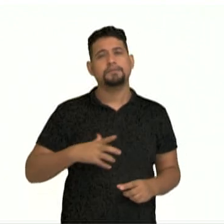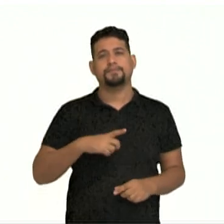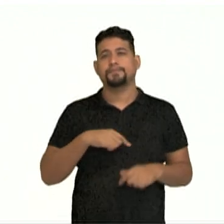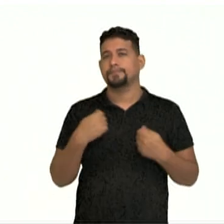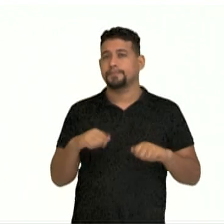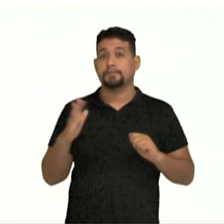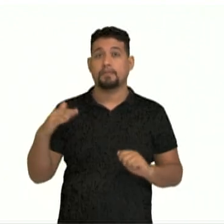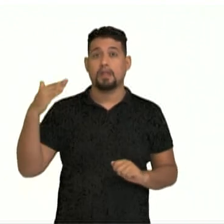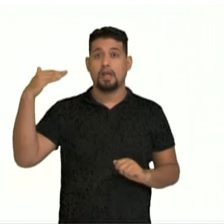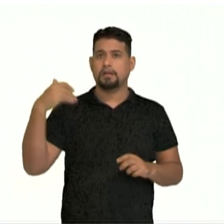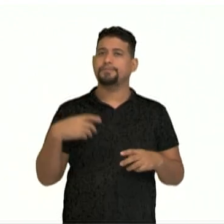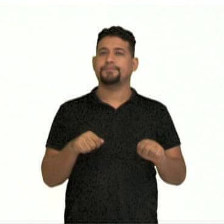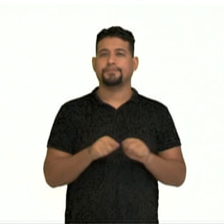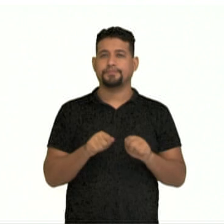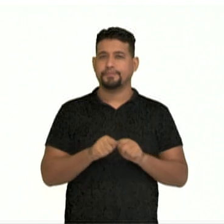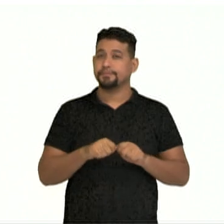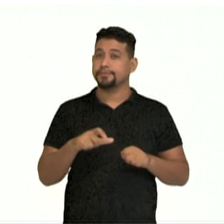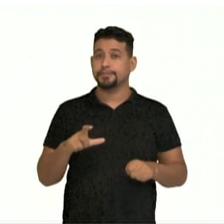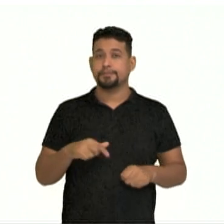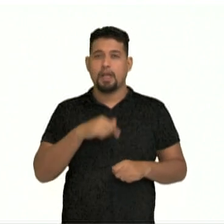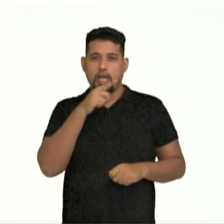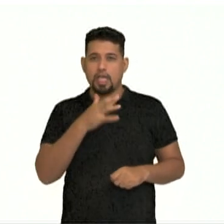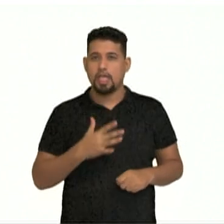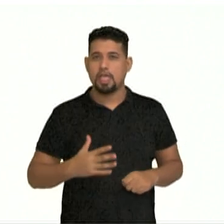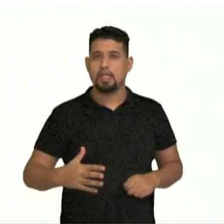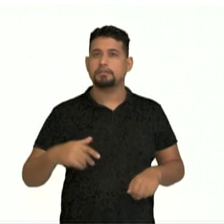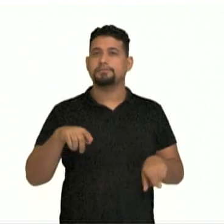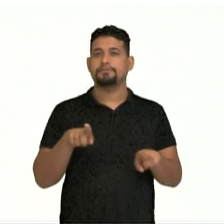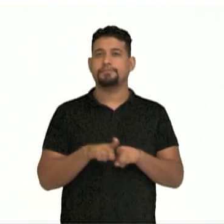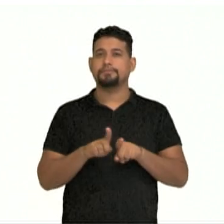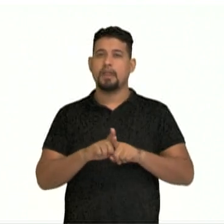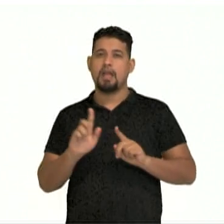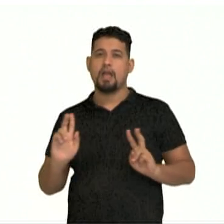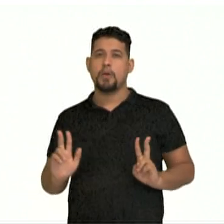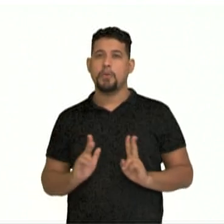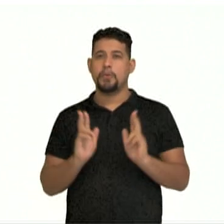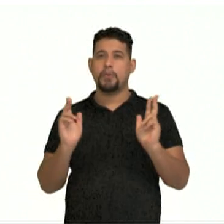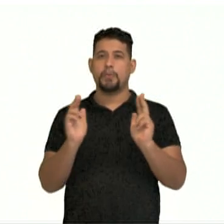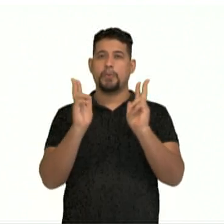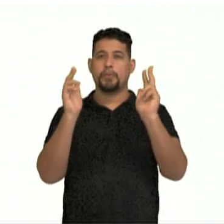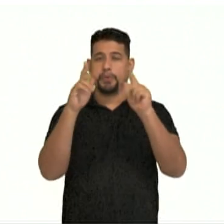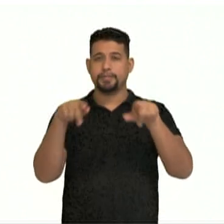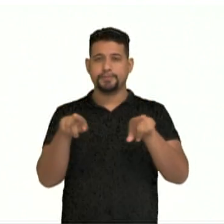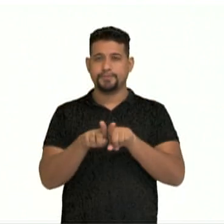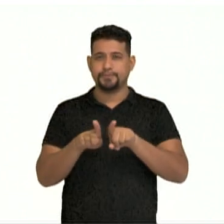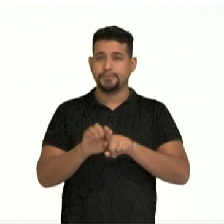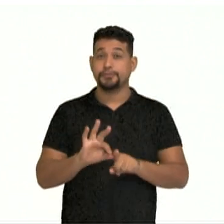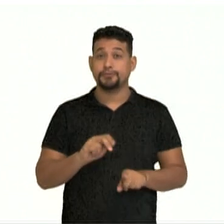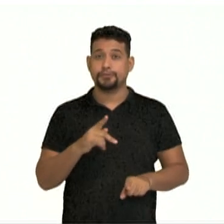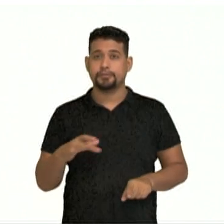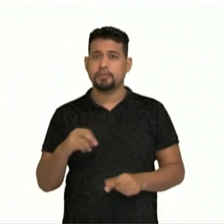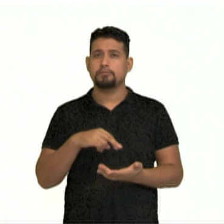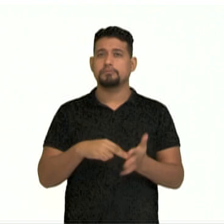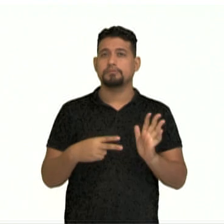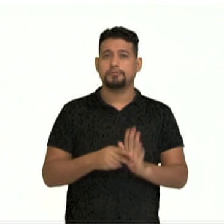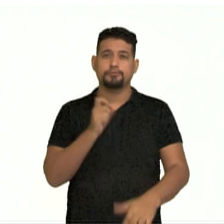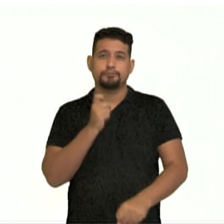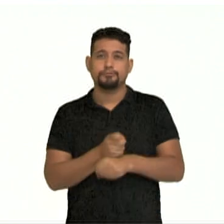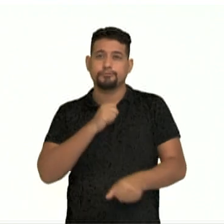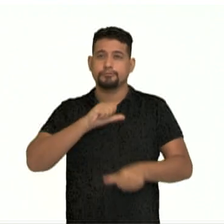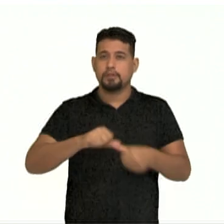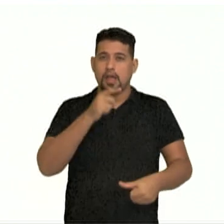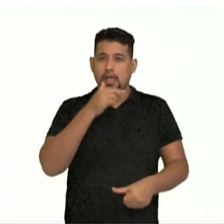temperatura elevada para fazer ele sair do estado líquido e passar para o estado gasoso. Ponto de fusão é saída do sólido para o